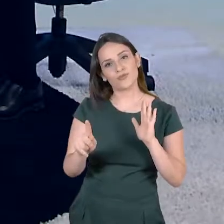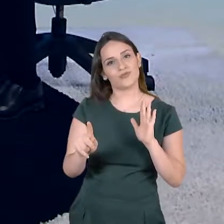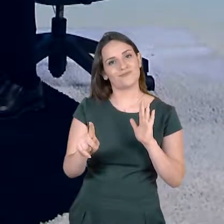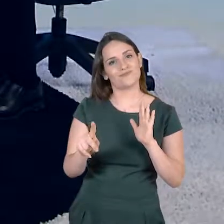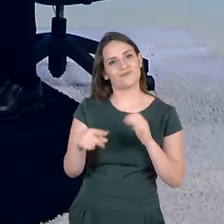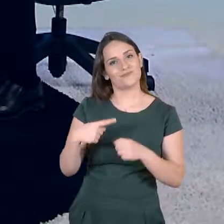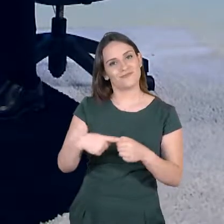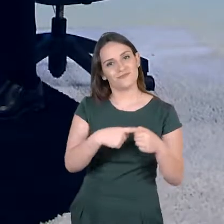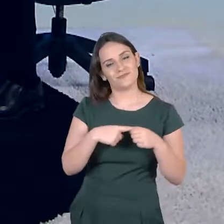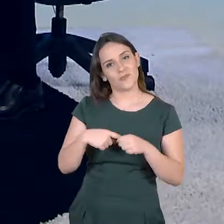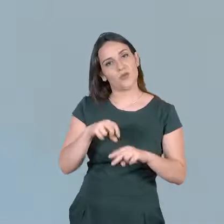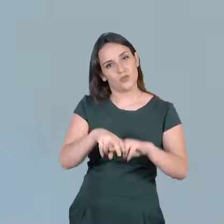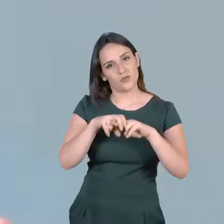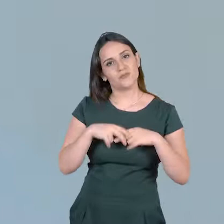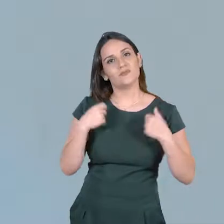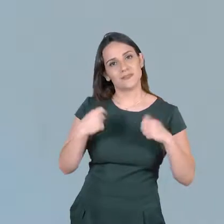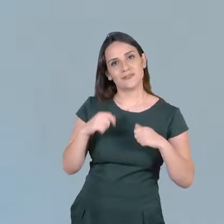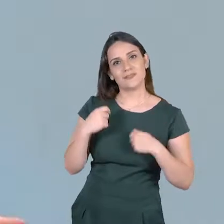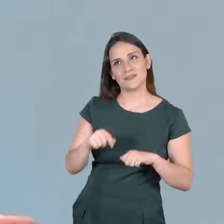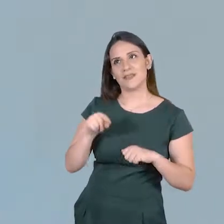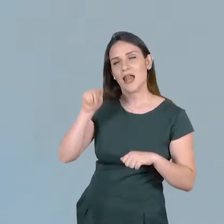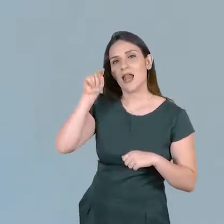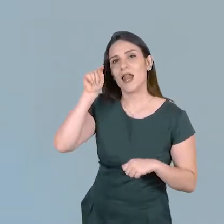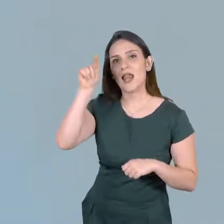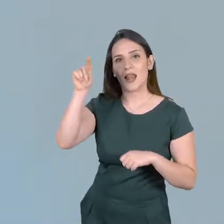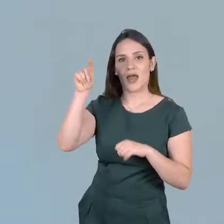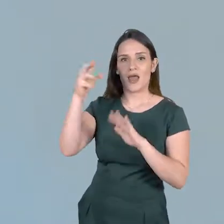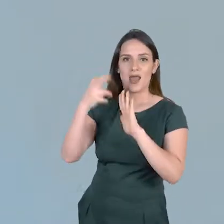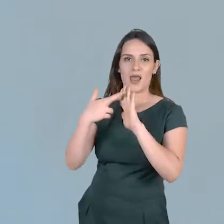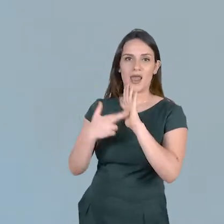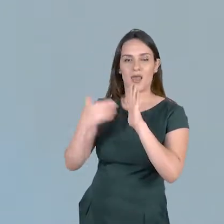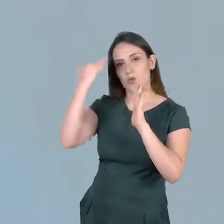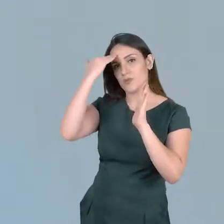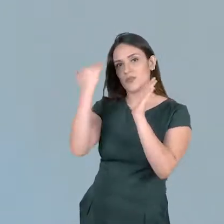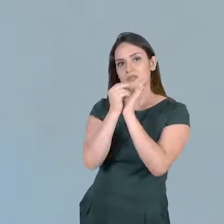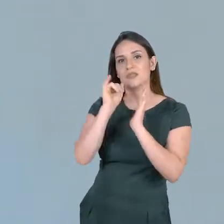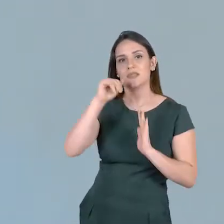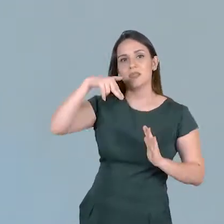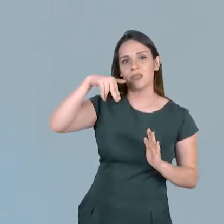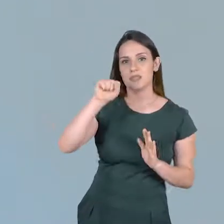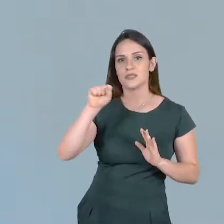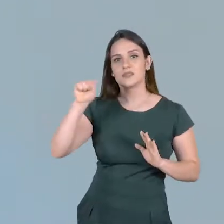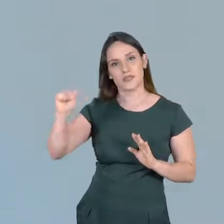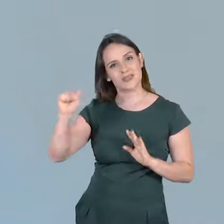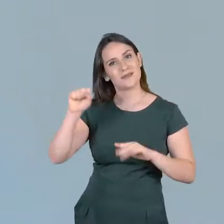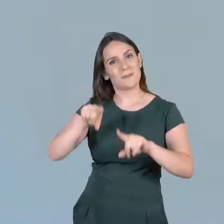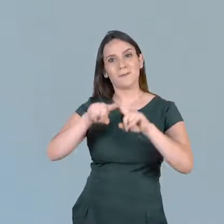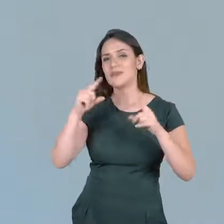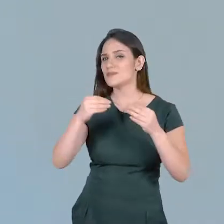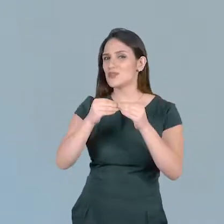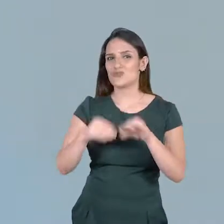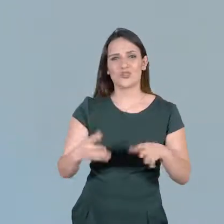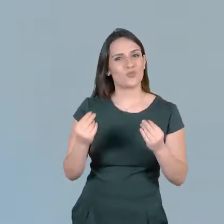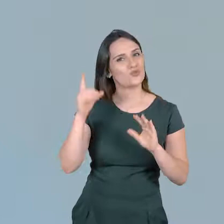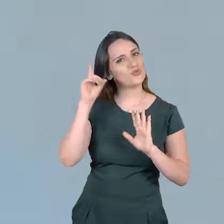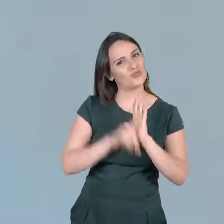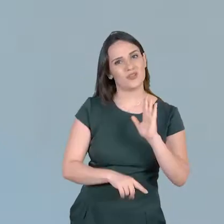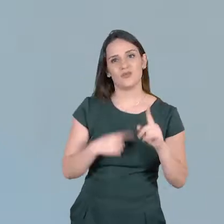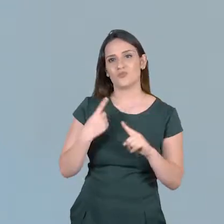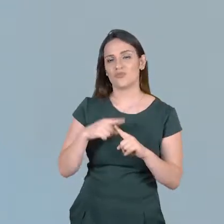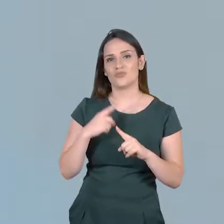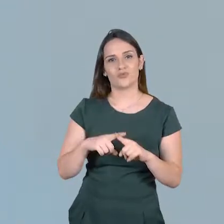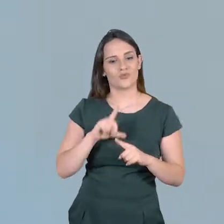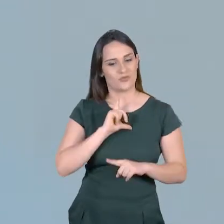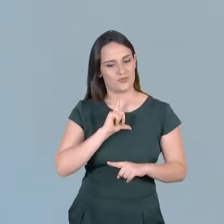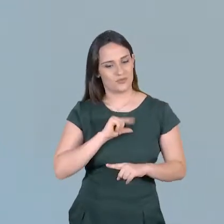ficam vinculados ao INSS. Isso fere muitos direitos para eles, porque eles acabam recebendo sempre